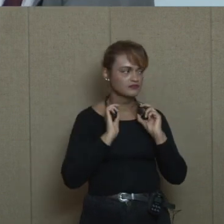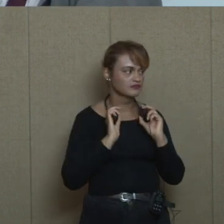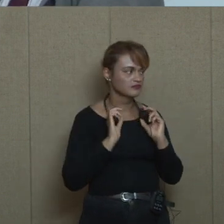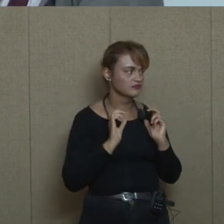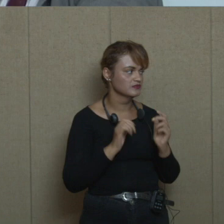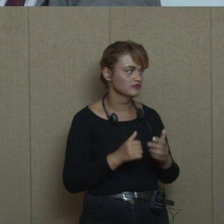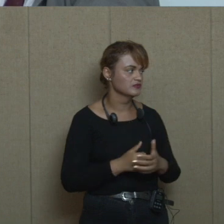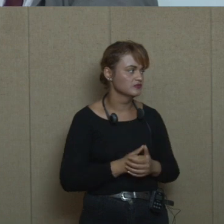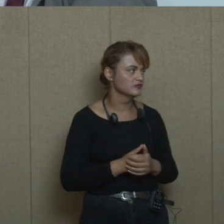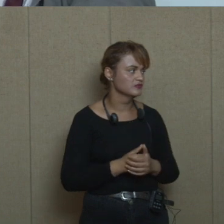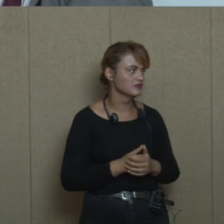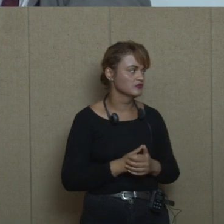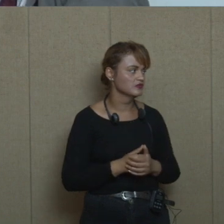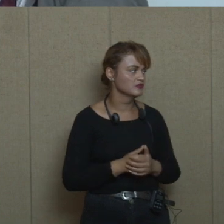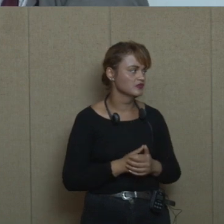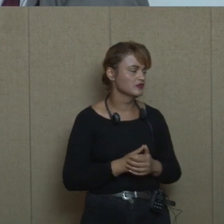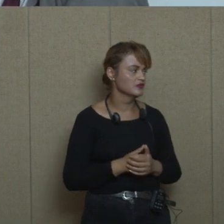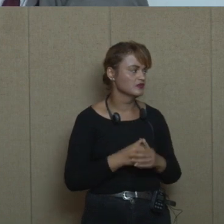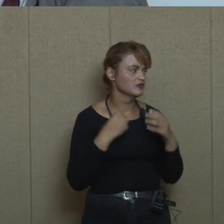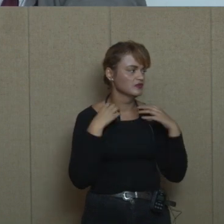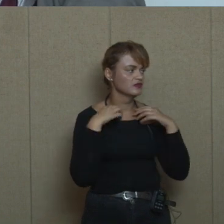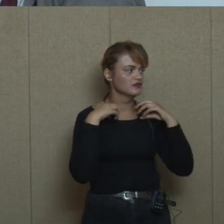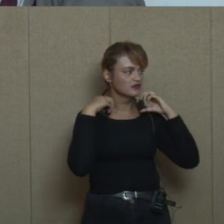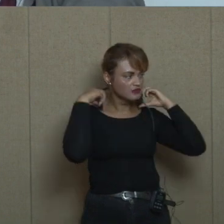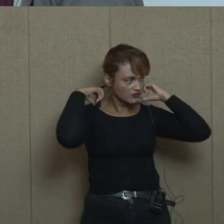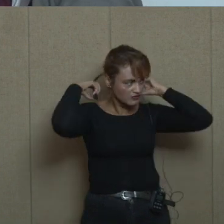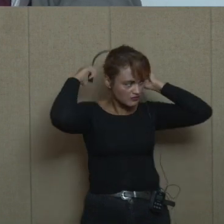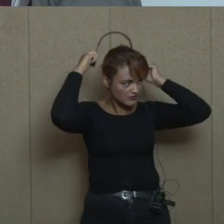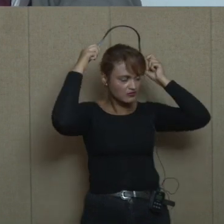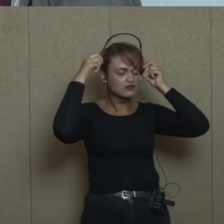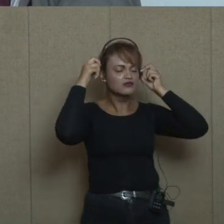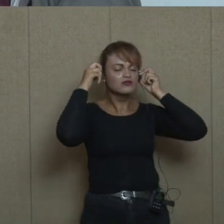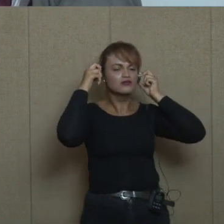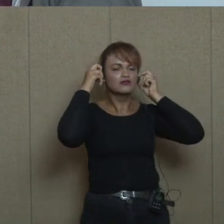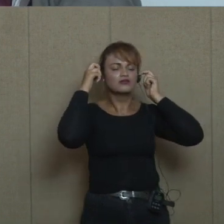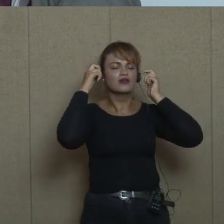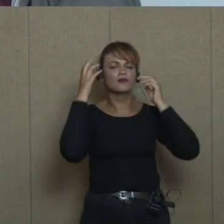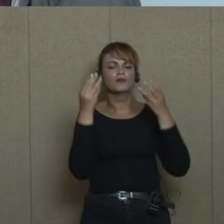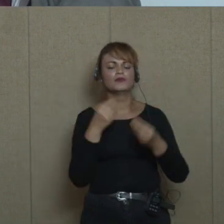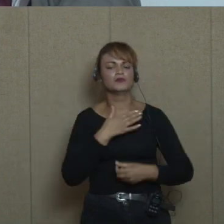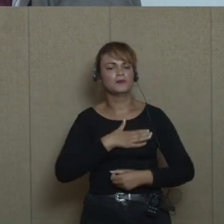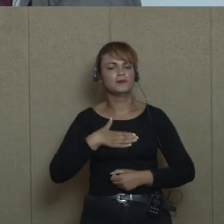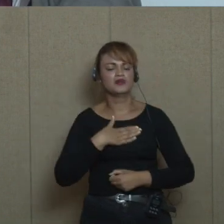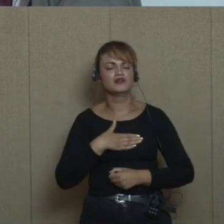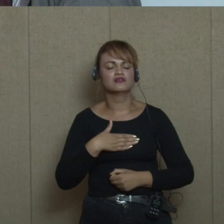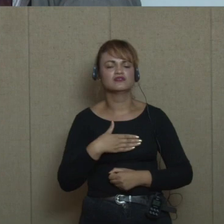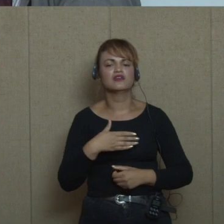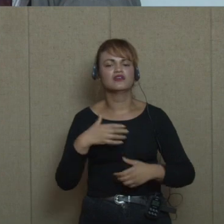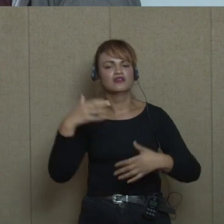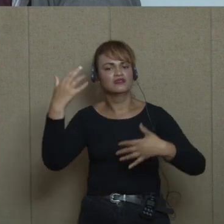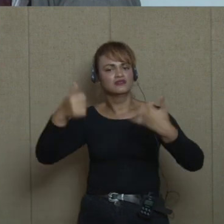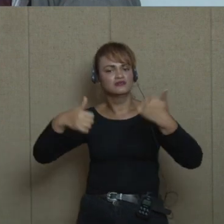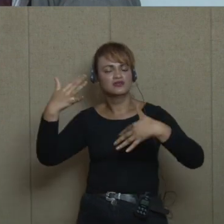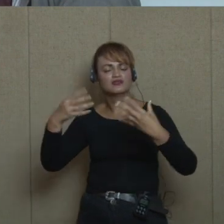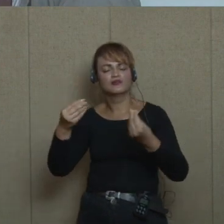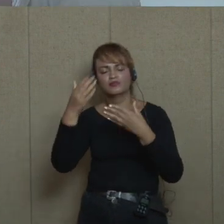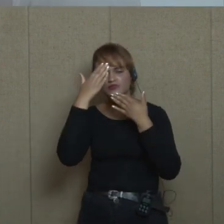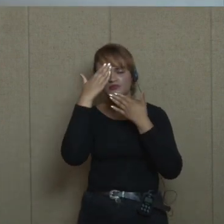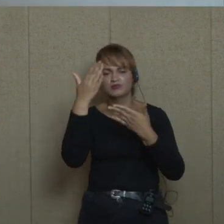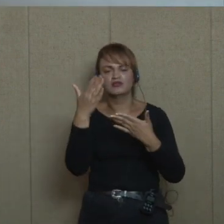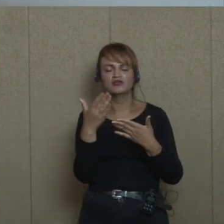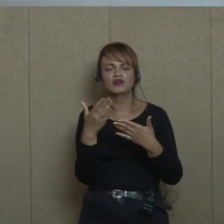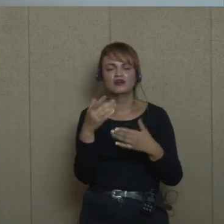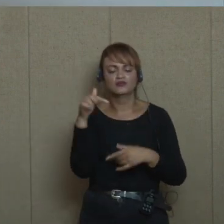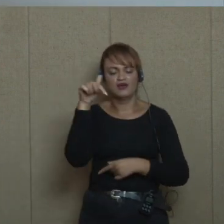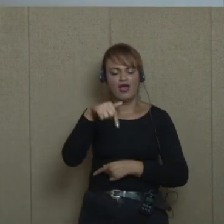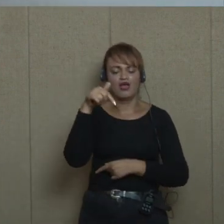Não havia pedido, but it's more than a pleasure to. Eu não havia pedido, mas é um grande prazer poder intervir e dizer muito obrigado à